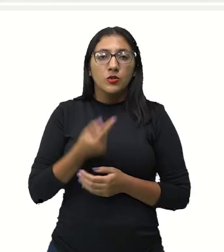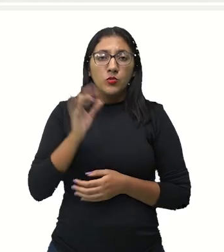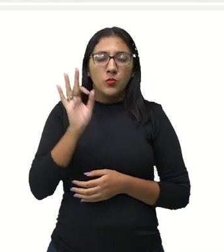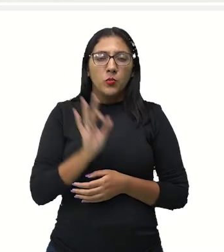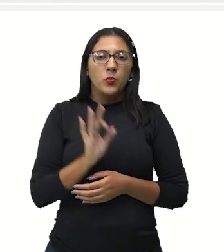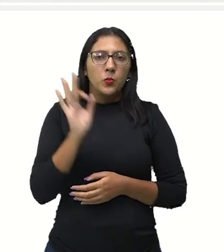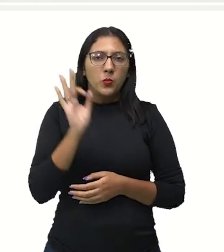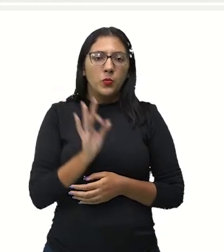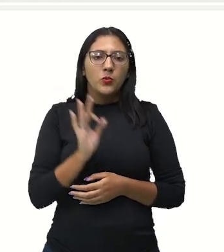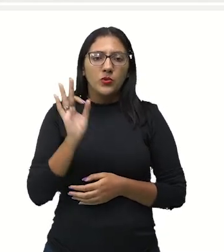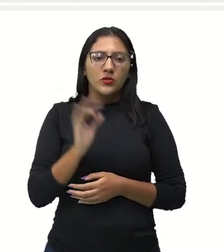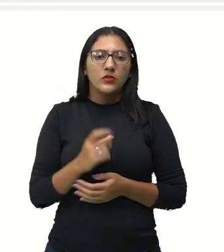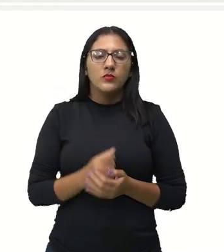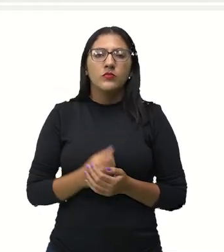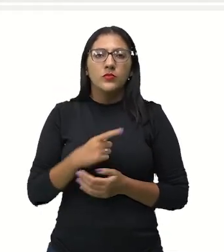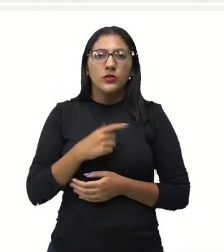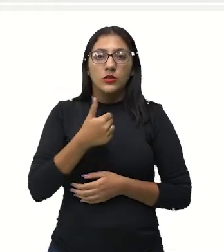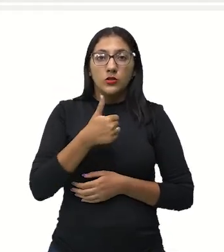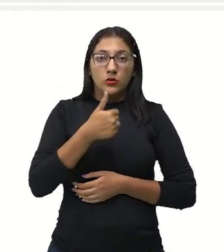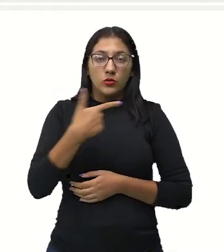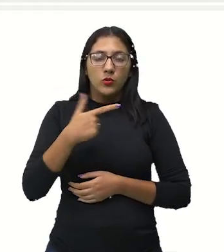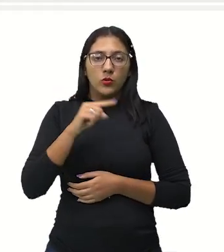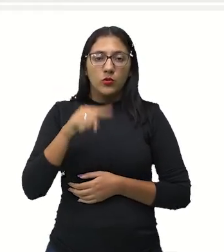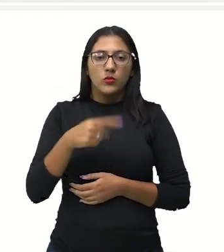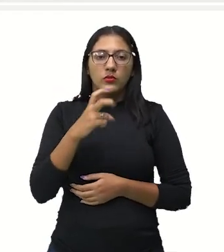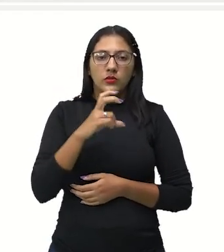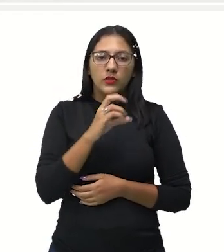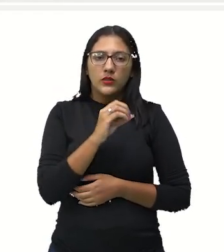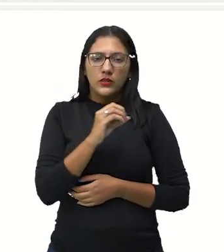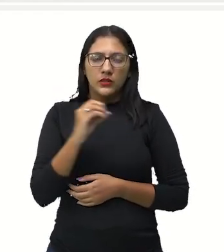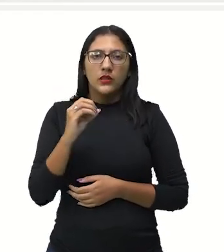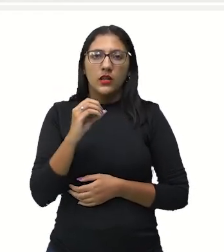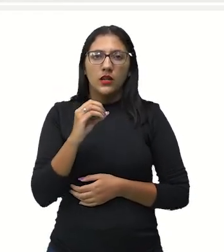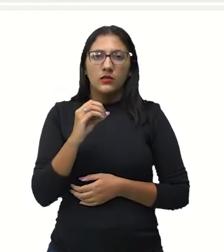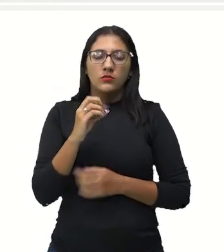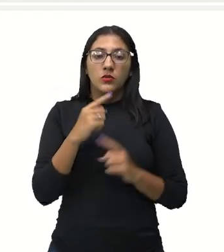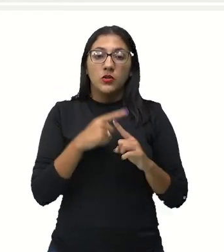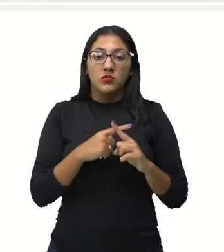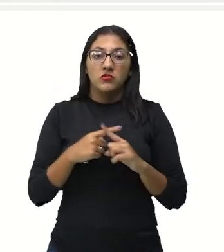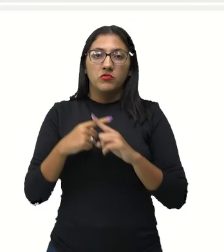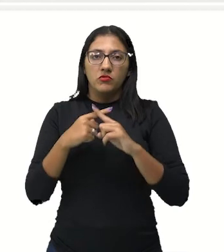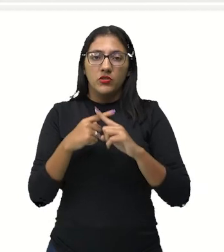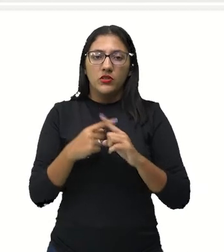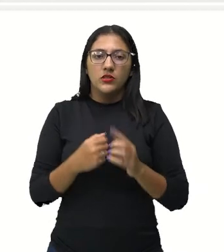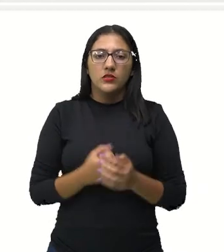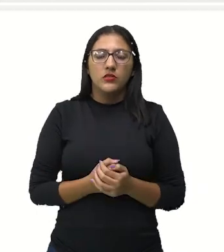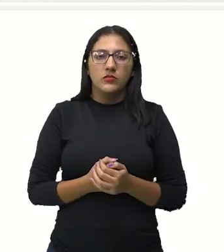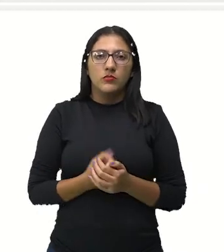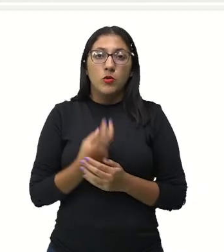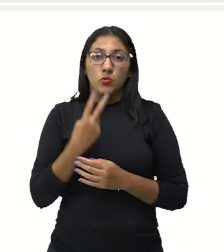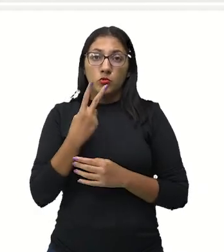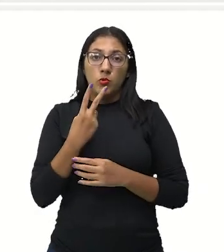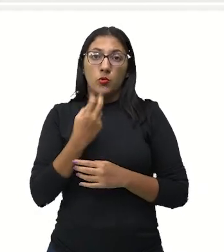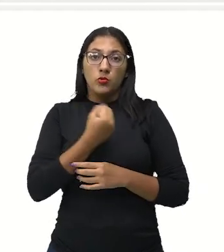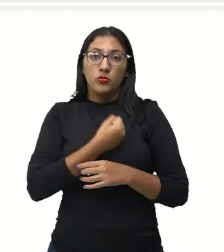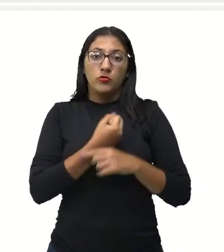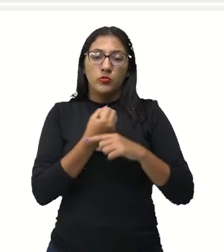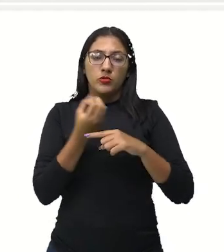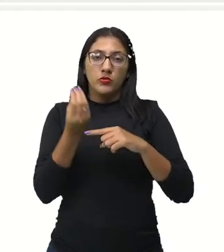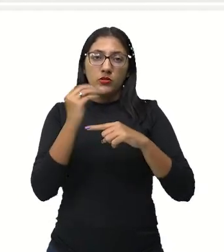igual a 12.500, olha só, vezes 2 sobre 100,